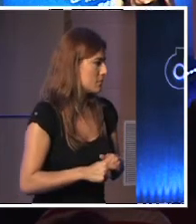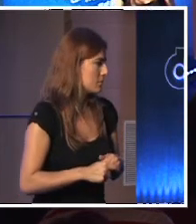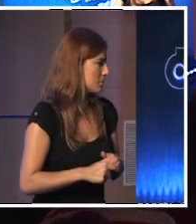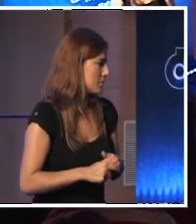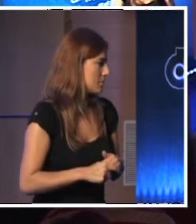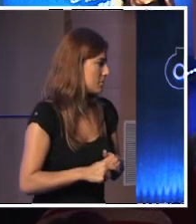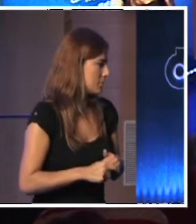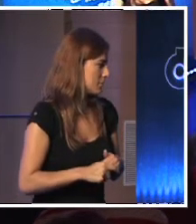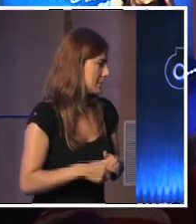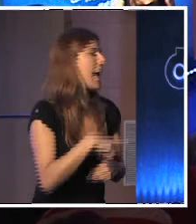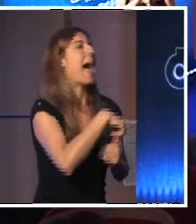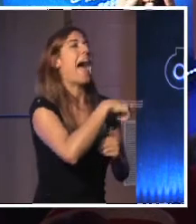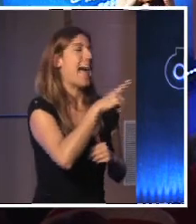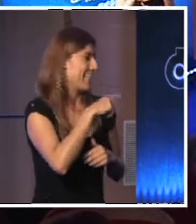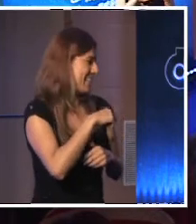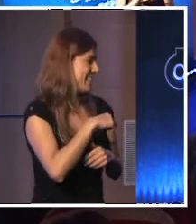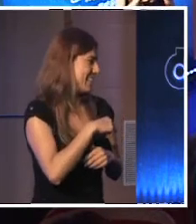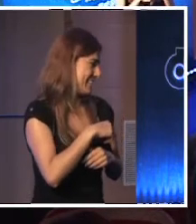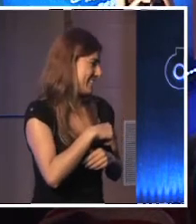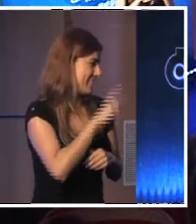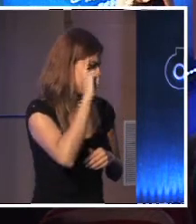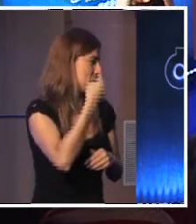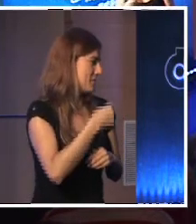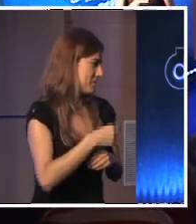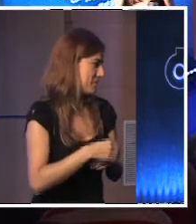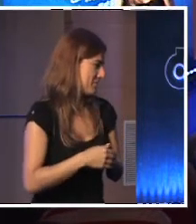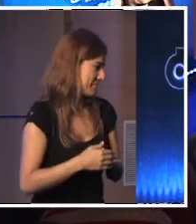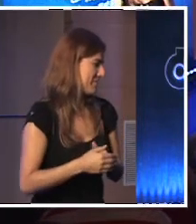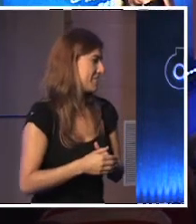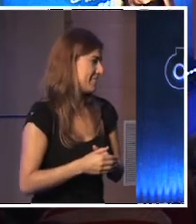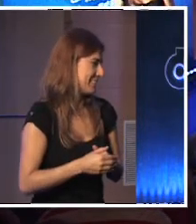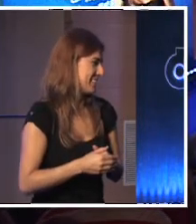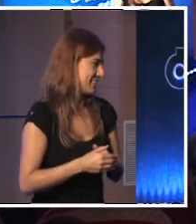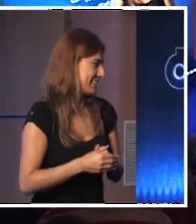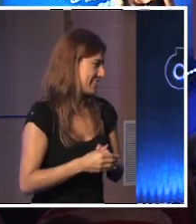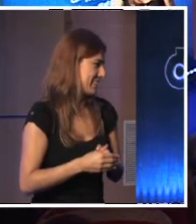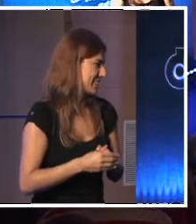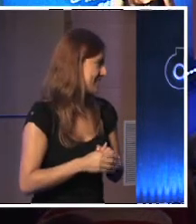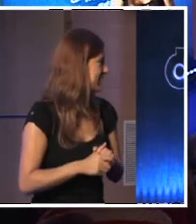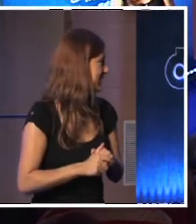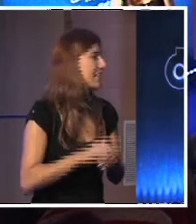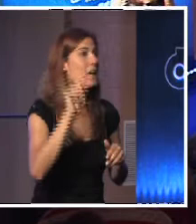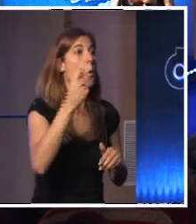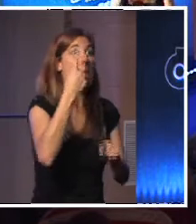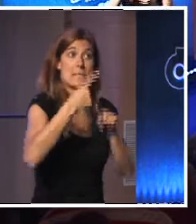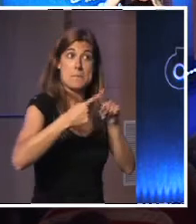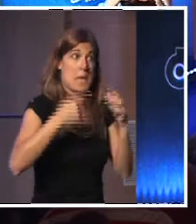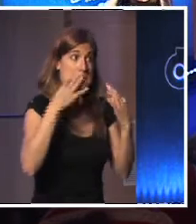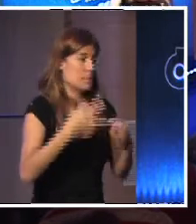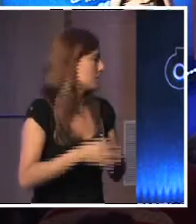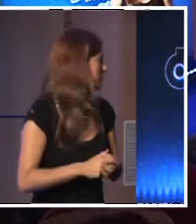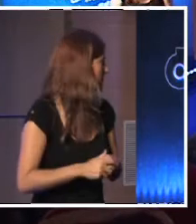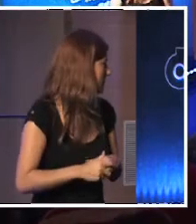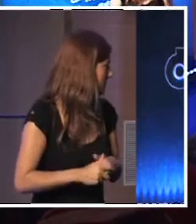Deixa-a procurar. Ah, muito bem. É isto, no fim de contas. E levou um mês e meio só a ensinar o cão. Vamos lá,